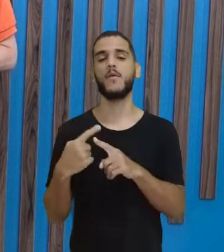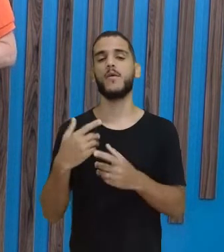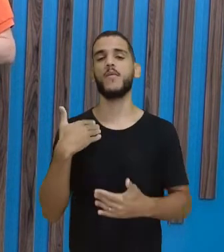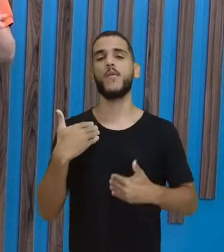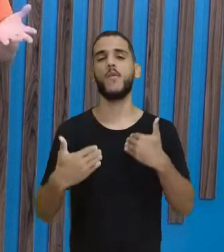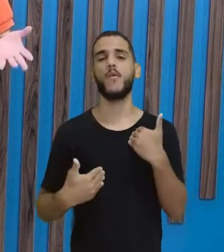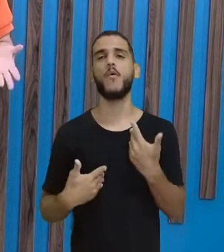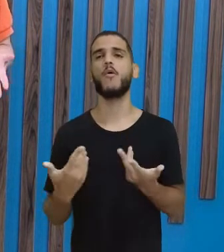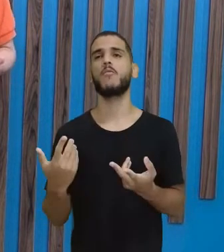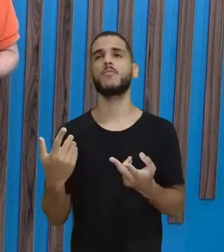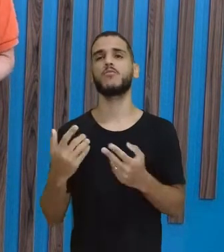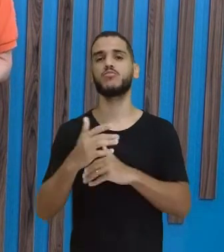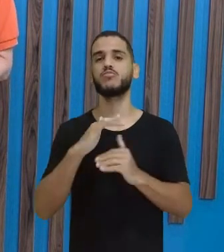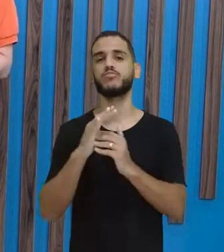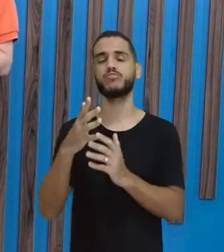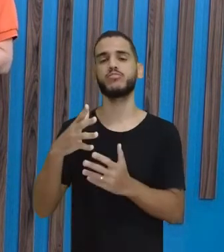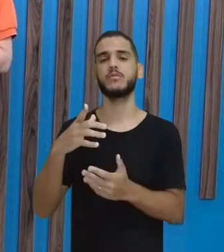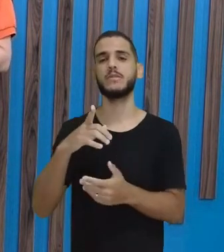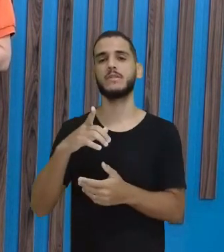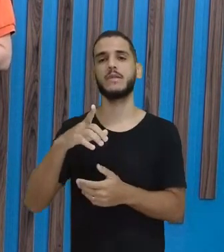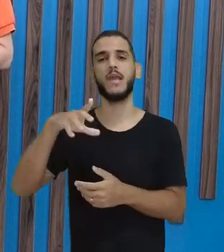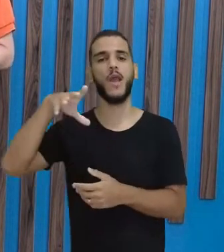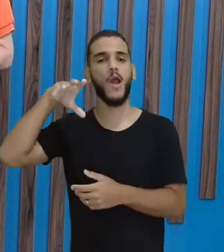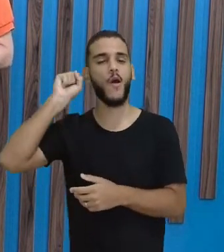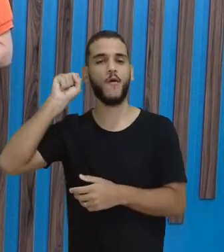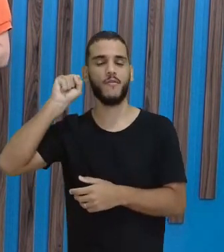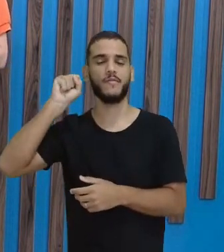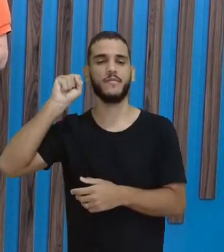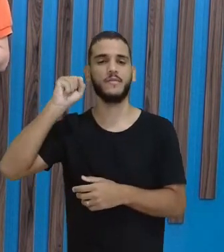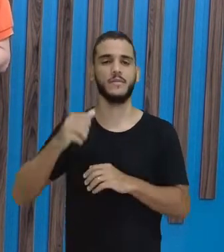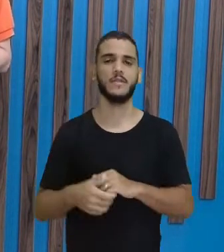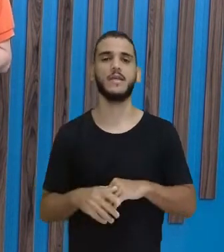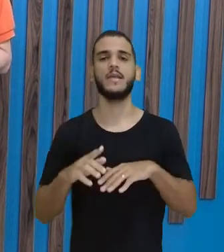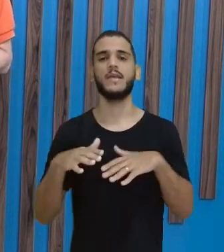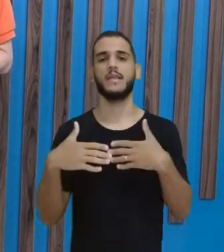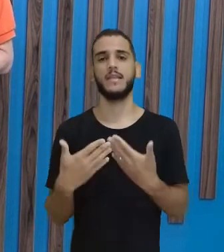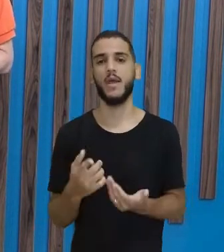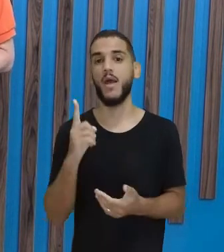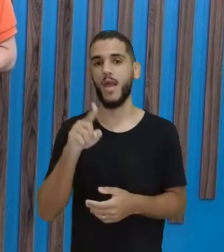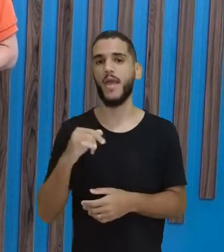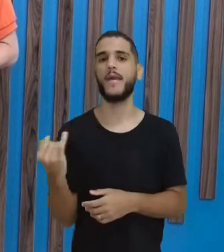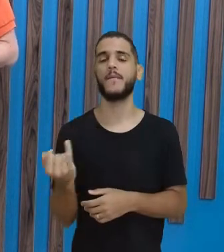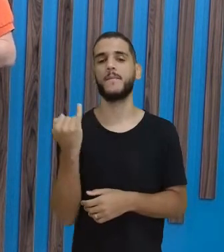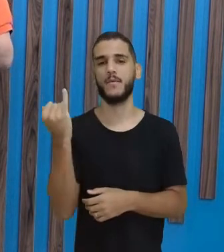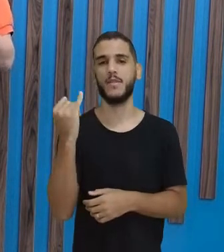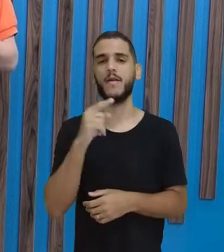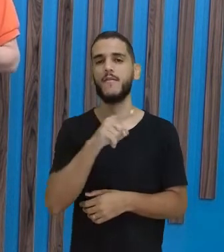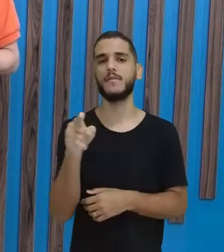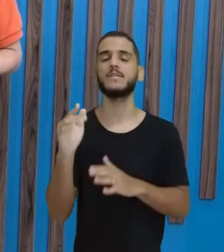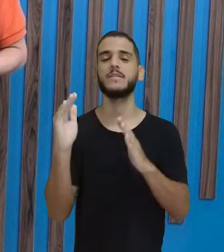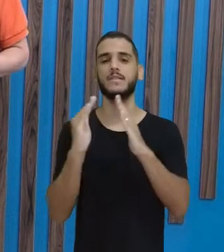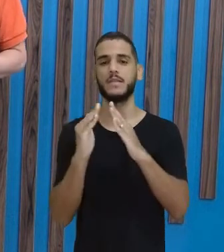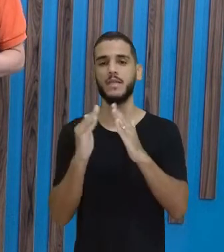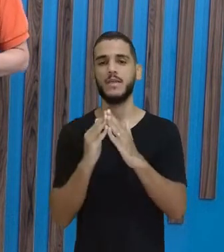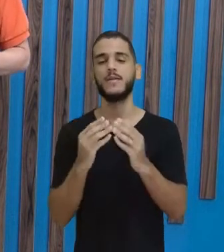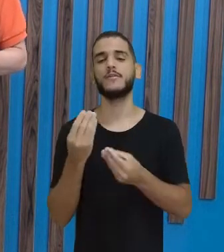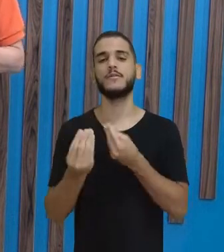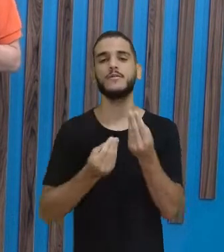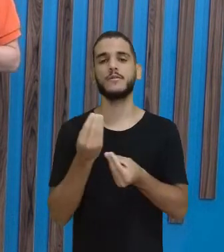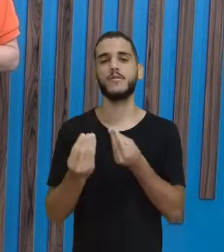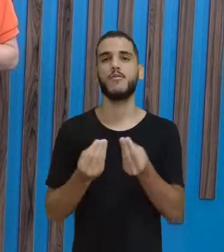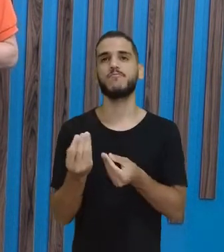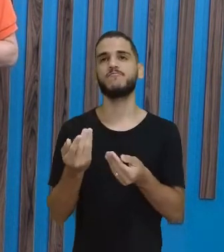relação às coisas que a gente ouve, como ouve, né? Isso é a parte mais importante. Vocês aí de casa, como é que